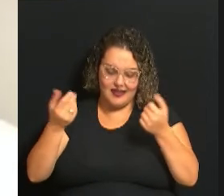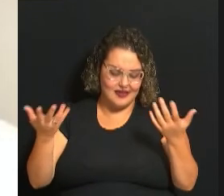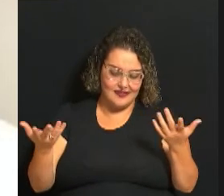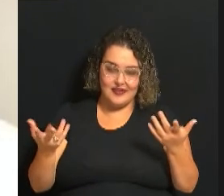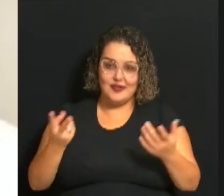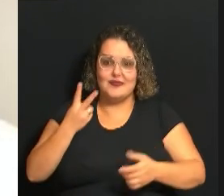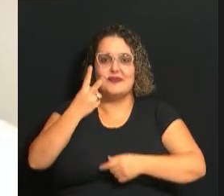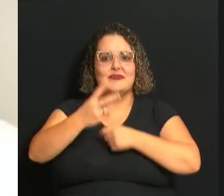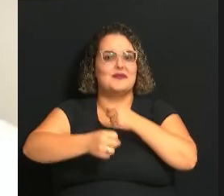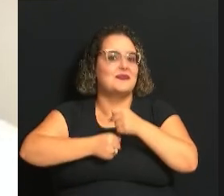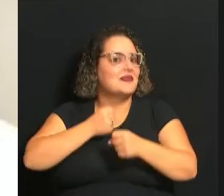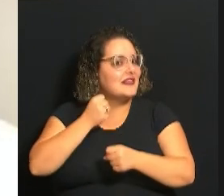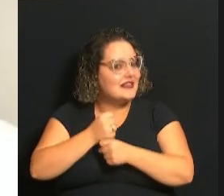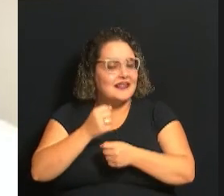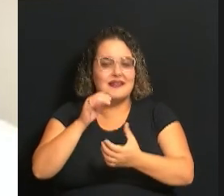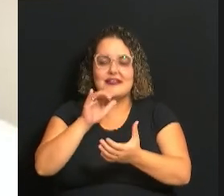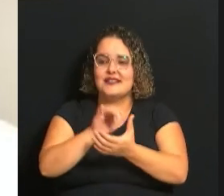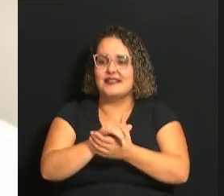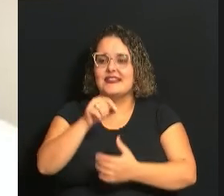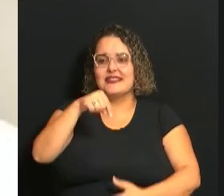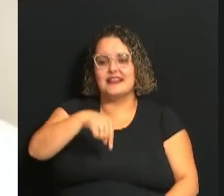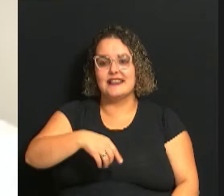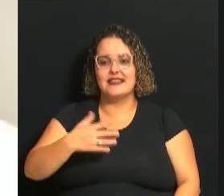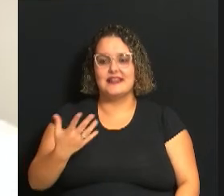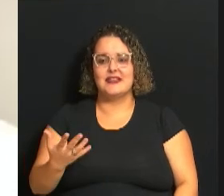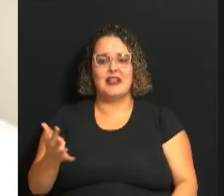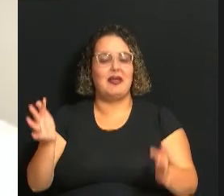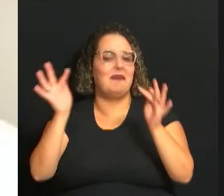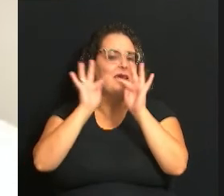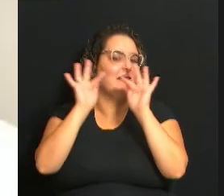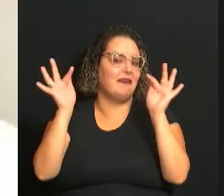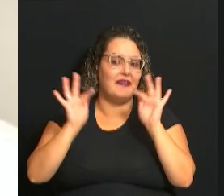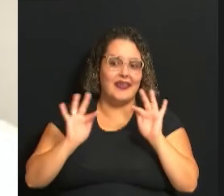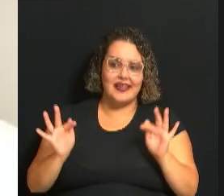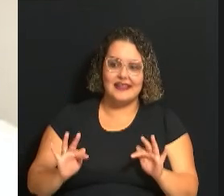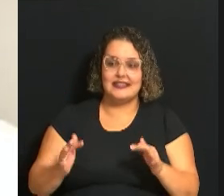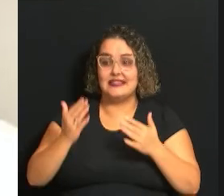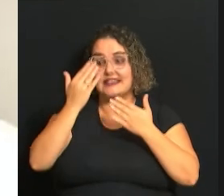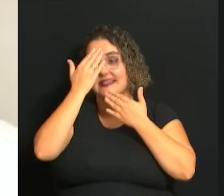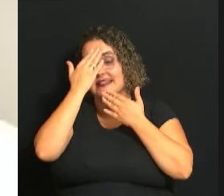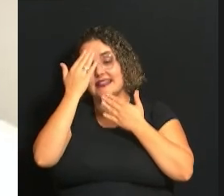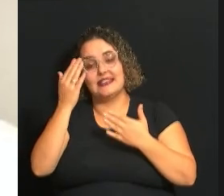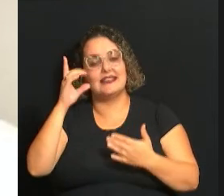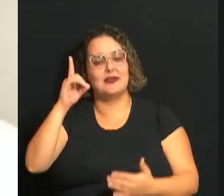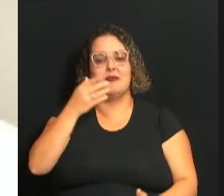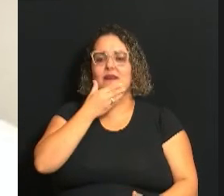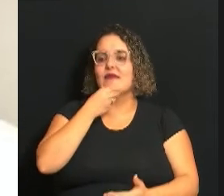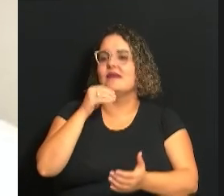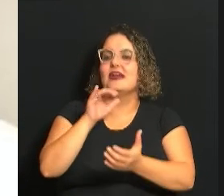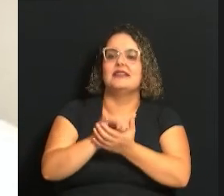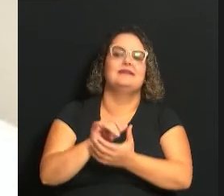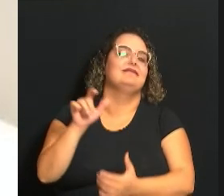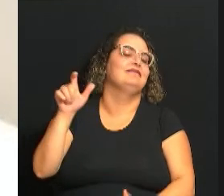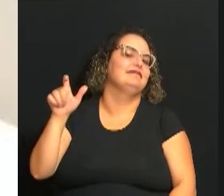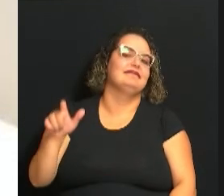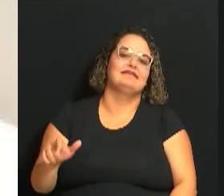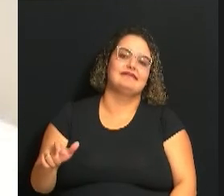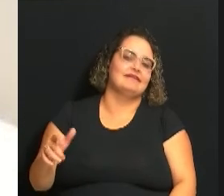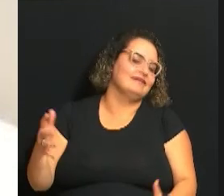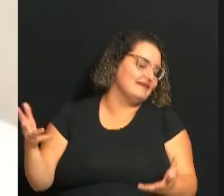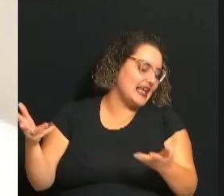de casada, esse ano, muito feliz, né? Graças a Deus. Meu marido é uma pessoa ímpar, assim,